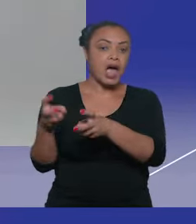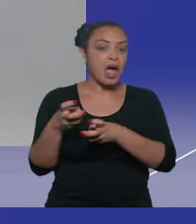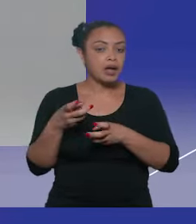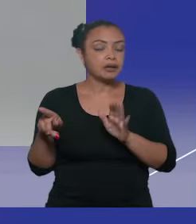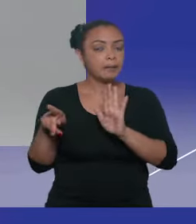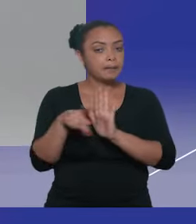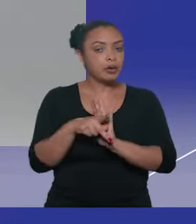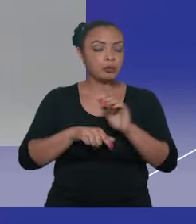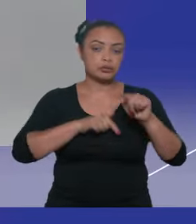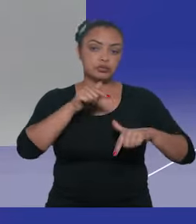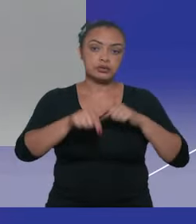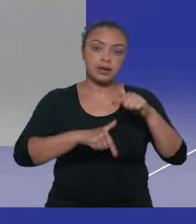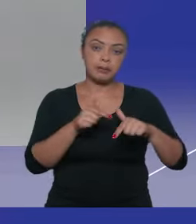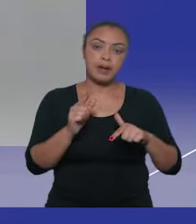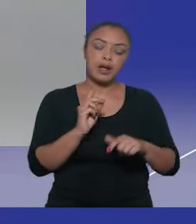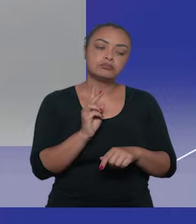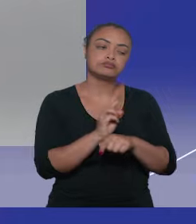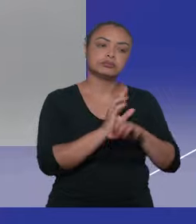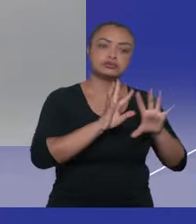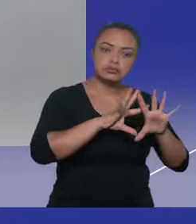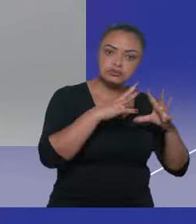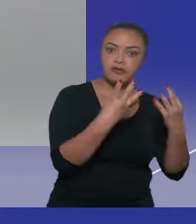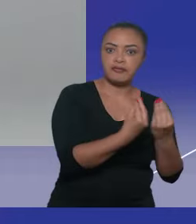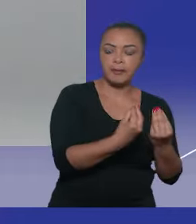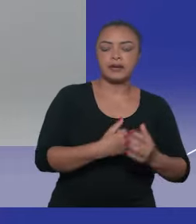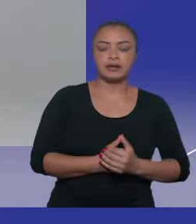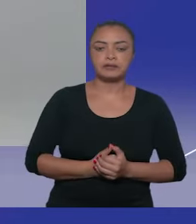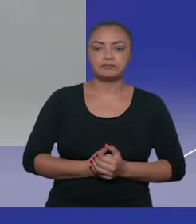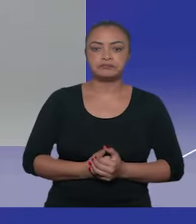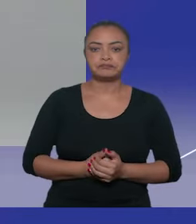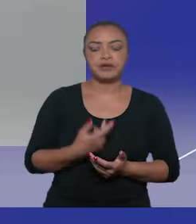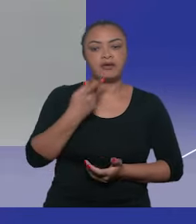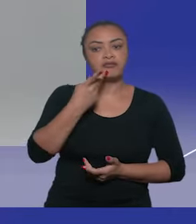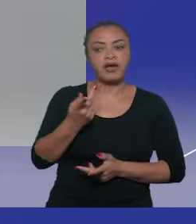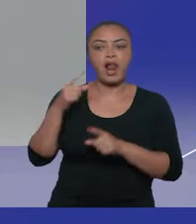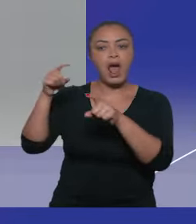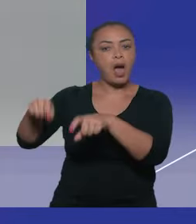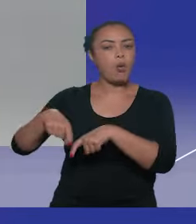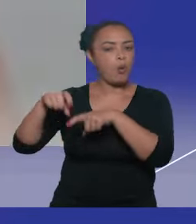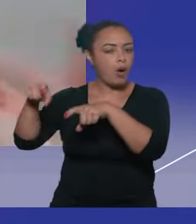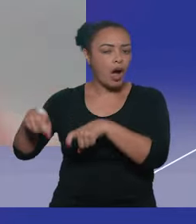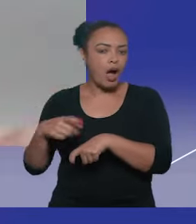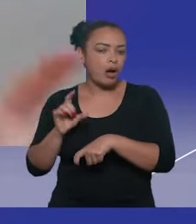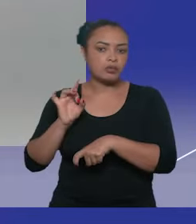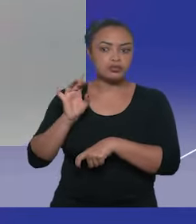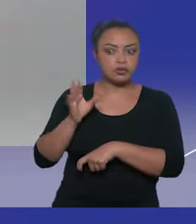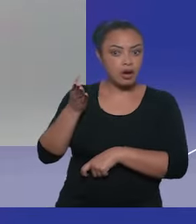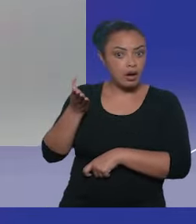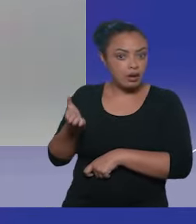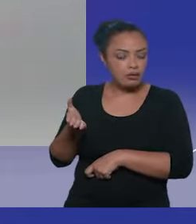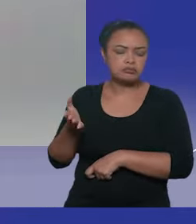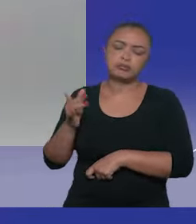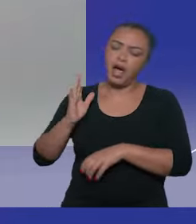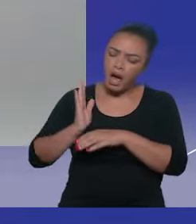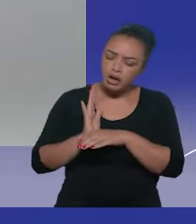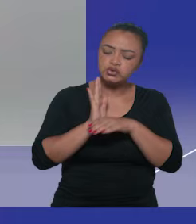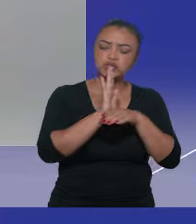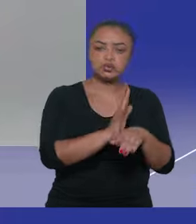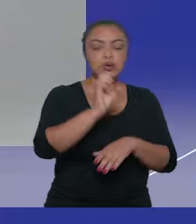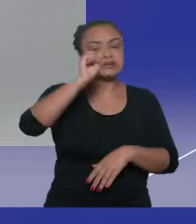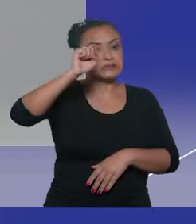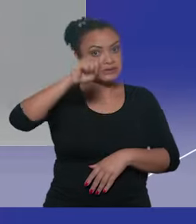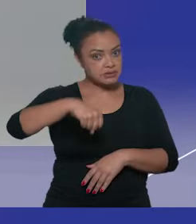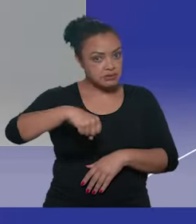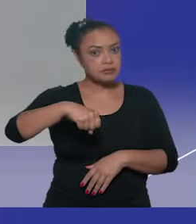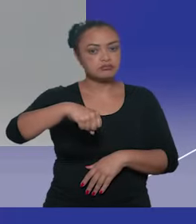essa renda do trabalho que sustenta o consumo das famílias. Então, a gente ouve muito, né? As pessoas, ah, é o agro que ajudou, sem o agro. Não é